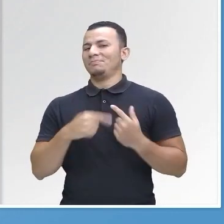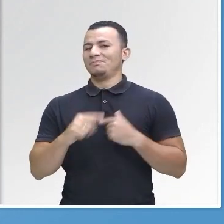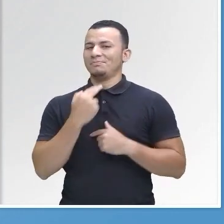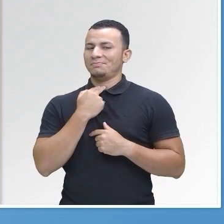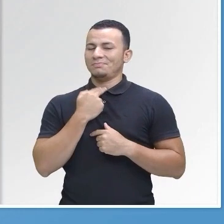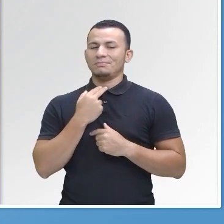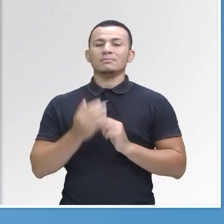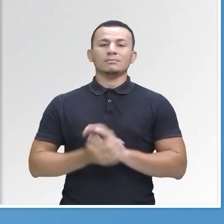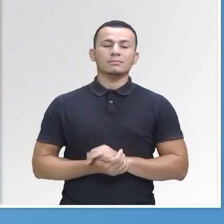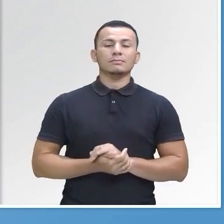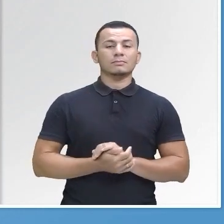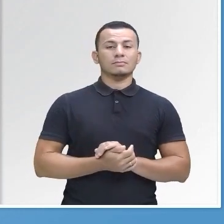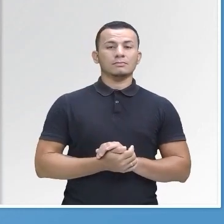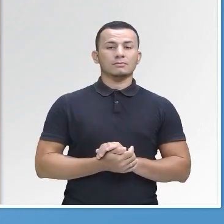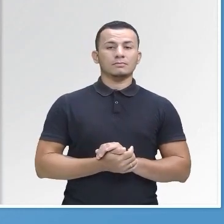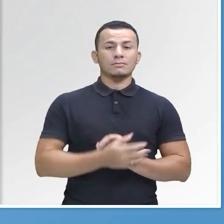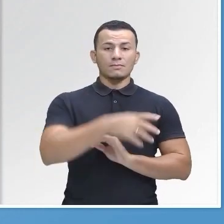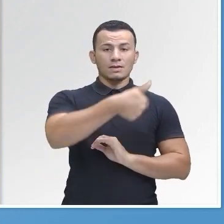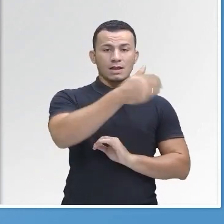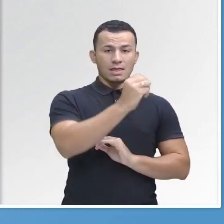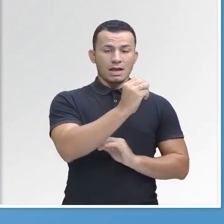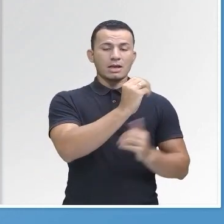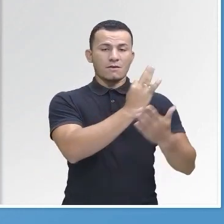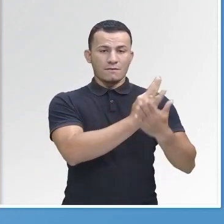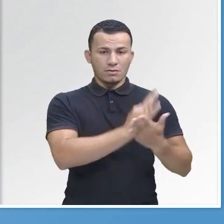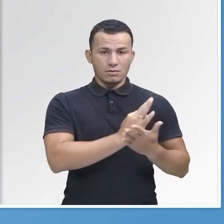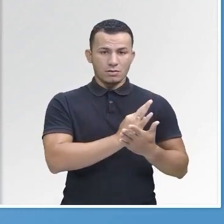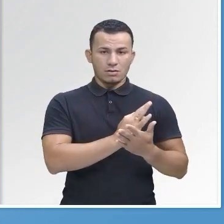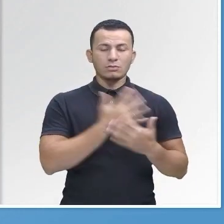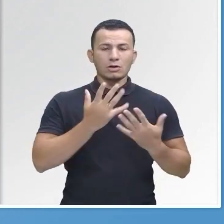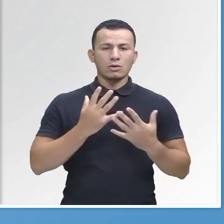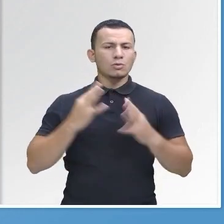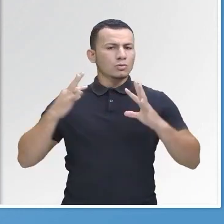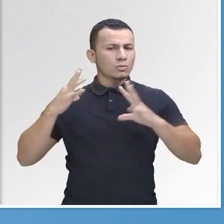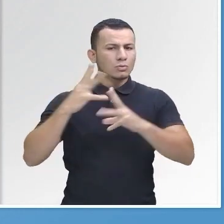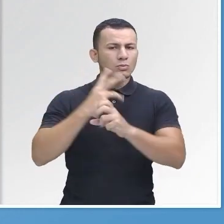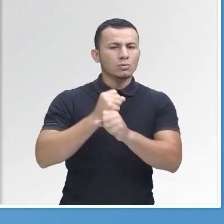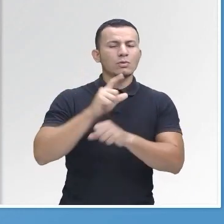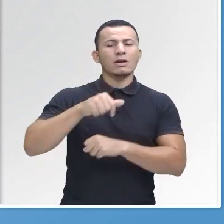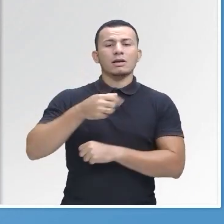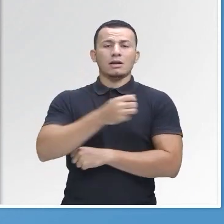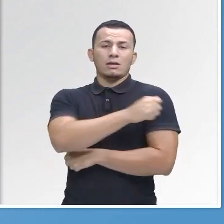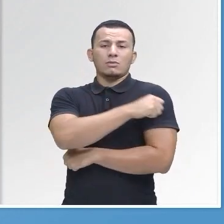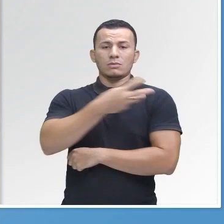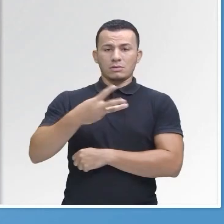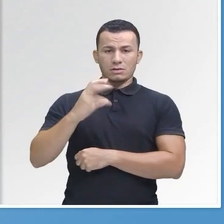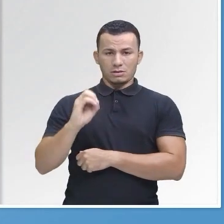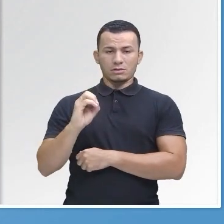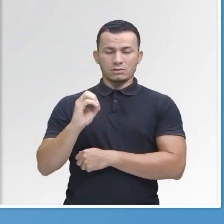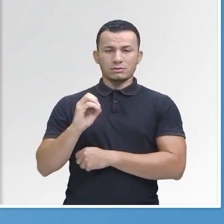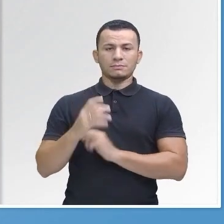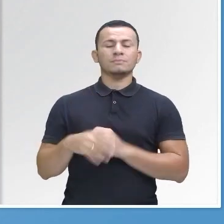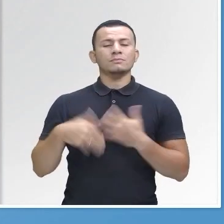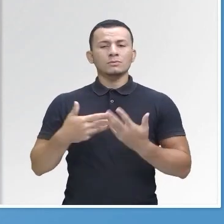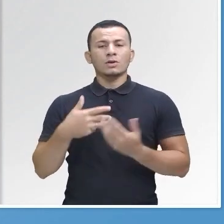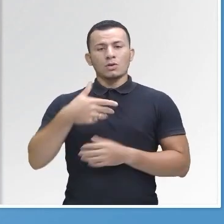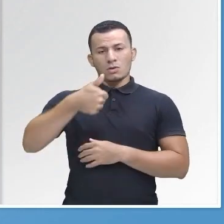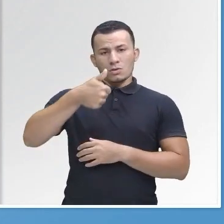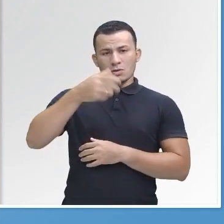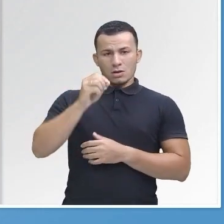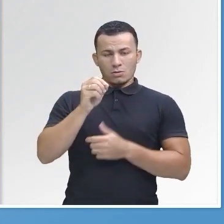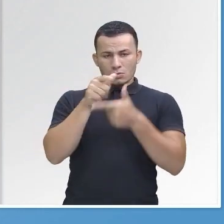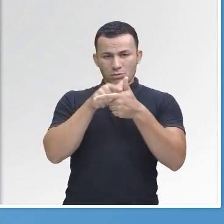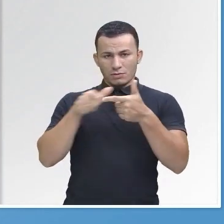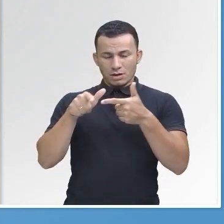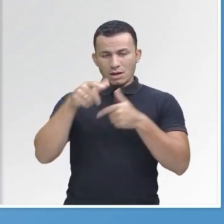Esses 10 que faltaram, mas nós temos 30 alunos. Então, concordam comigo? Se eu vou dividir 10 alunos em porções